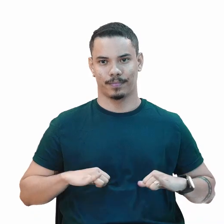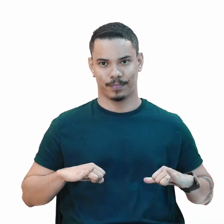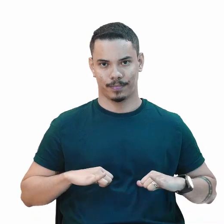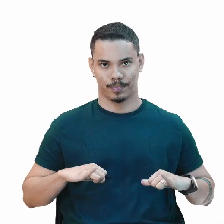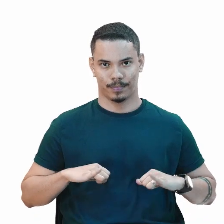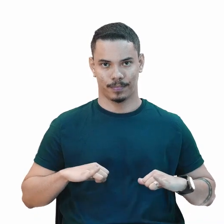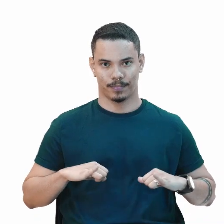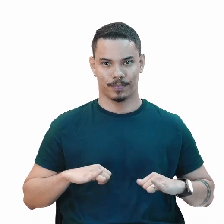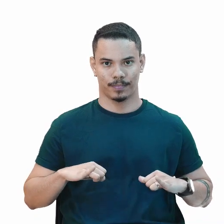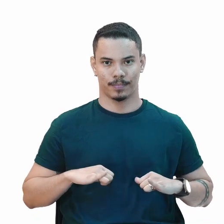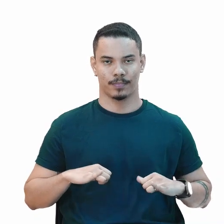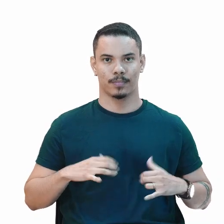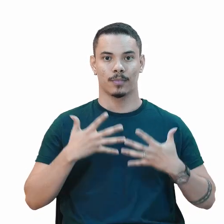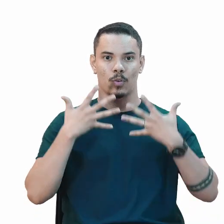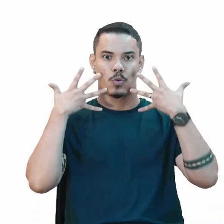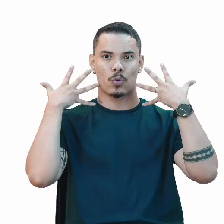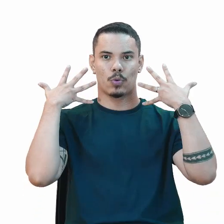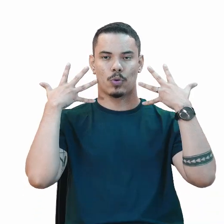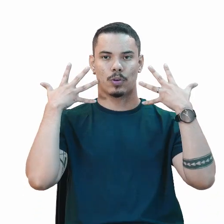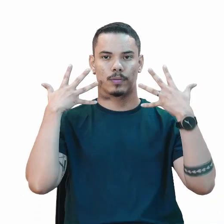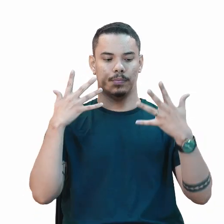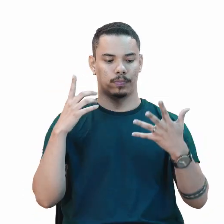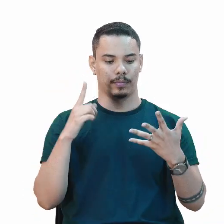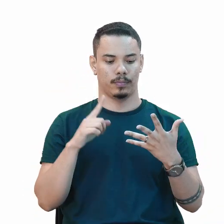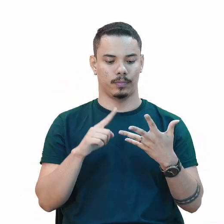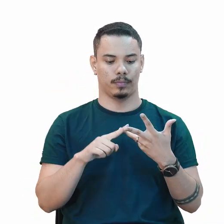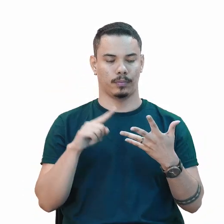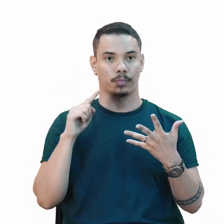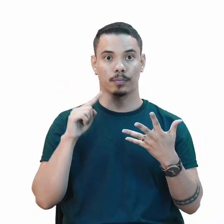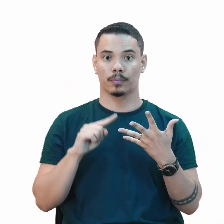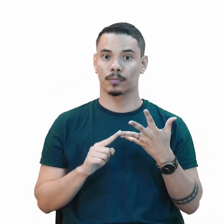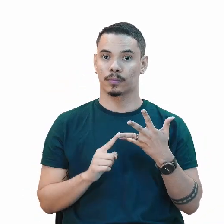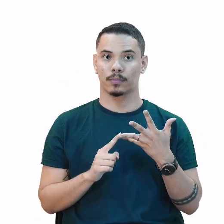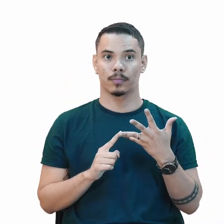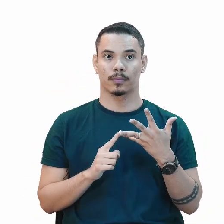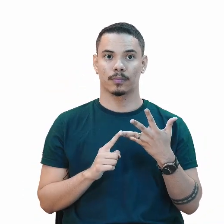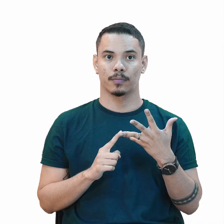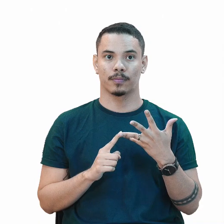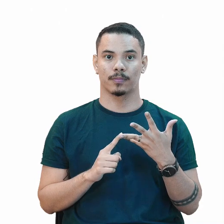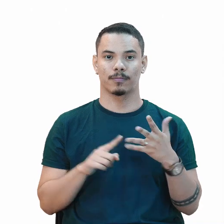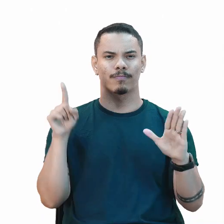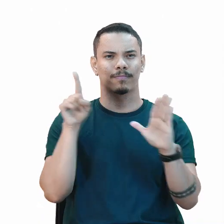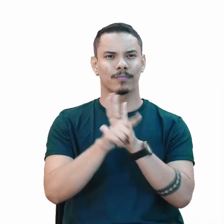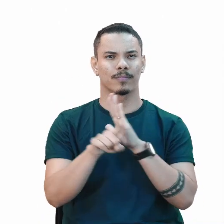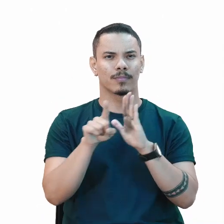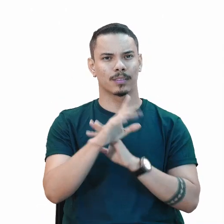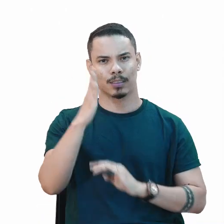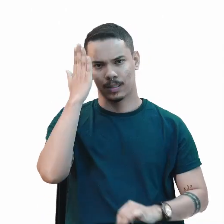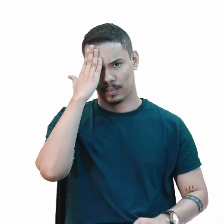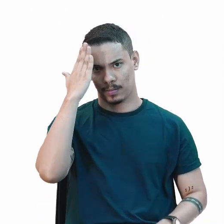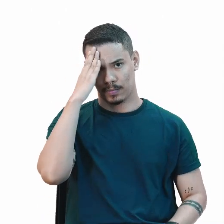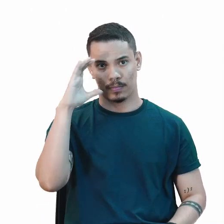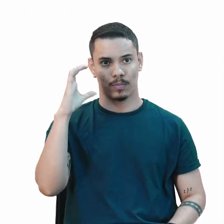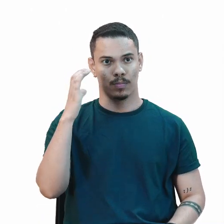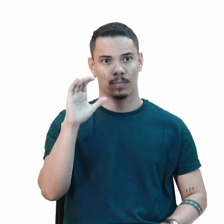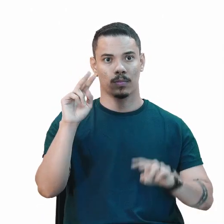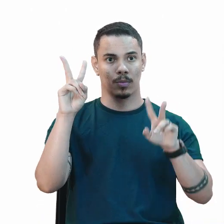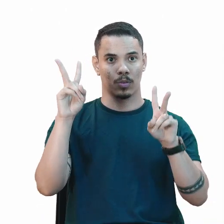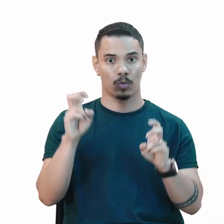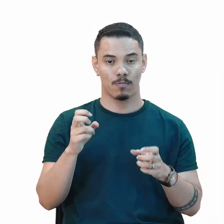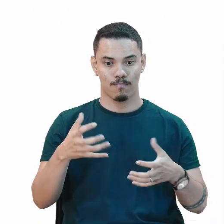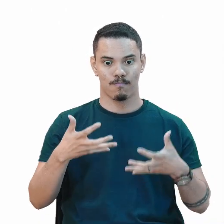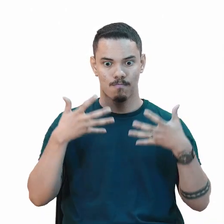os sofrimentos com serenidade. Ou seria D: questionar o saber científico com